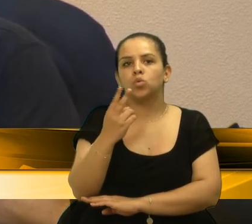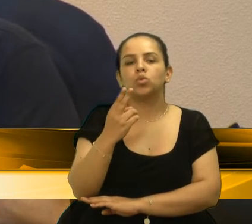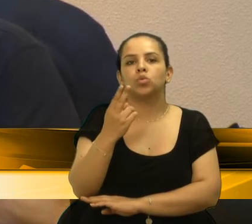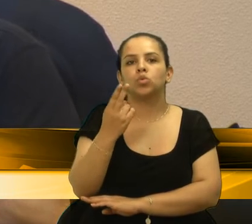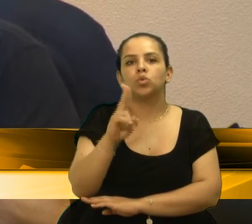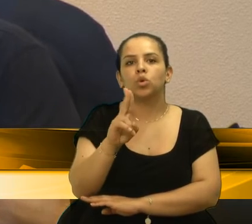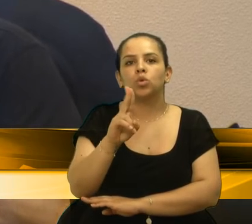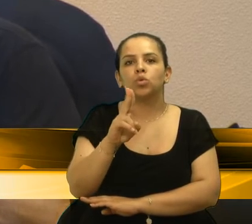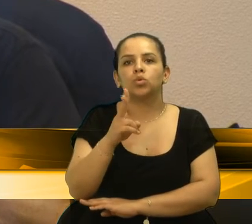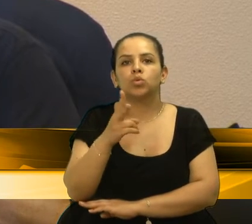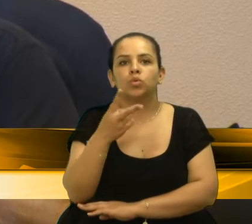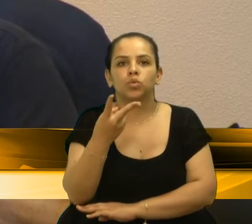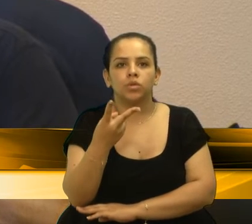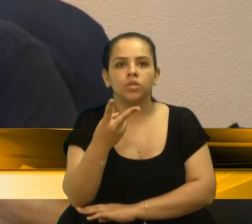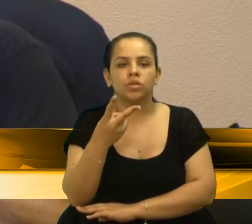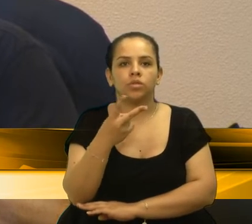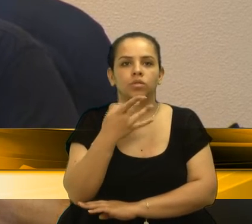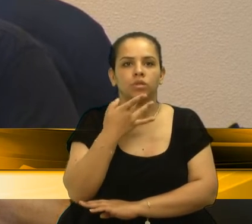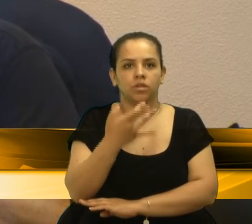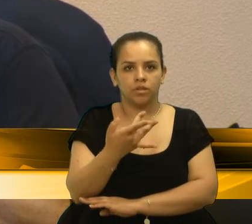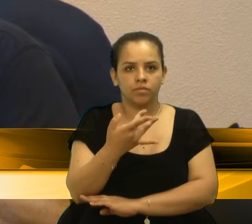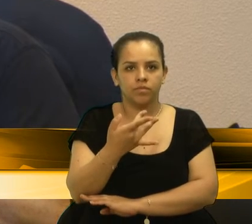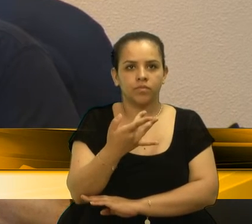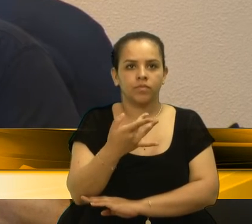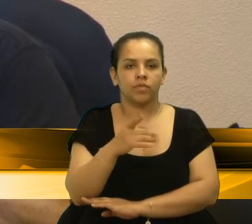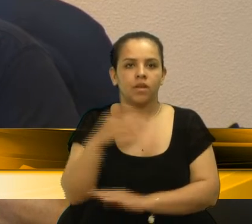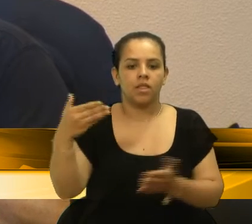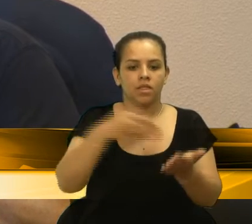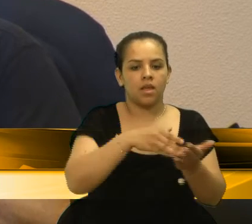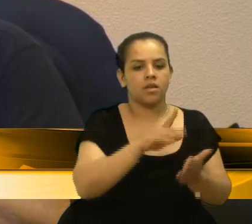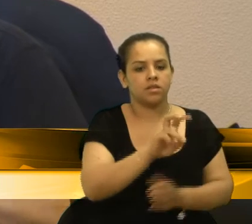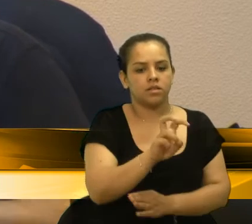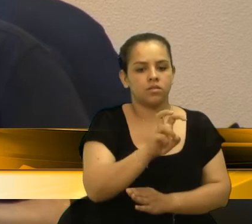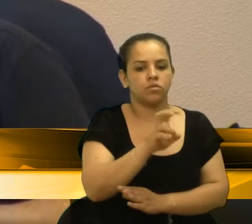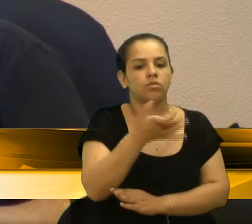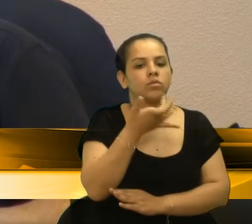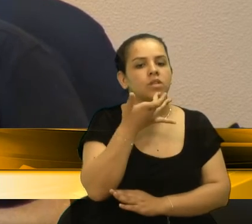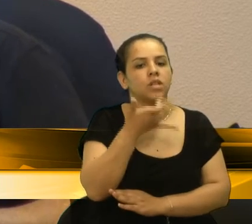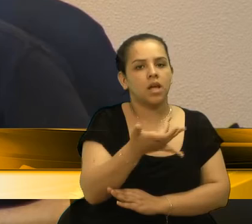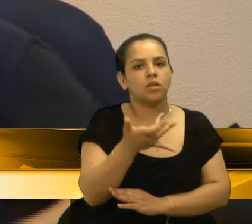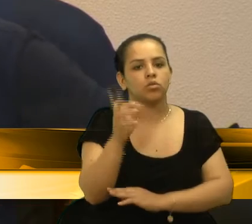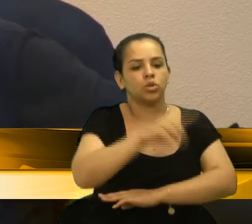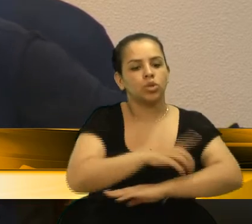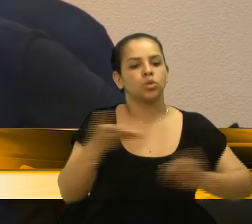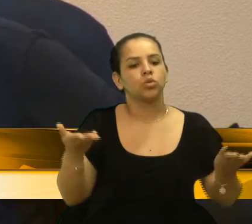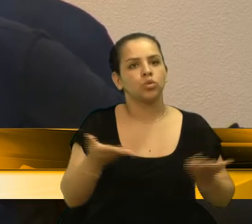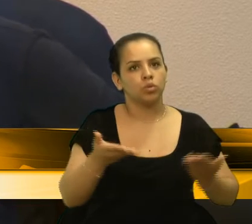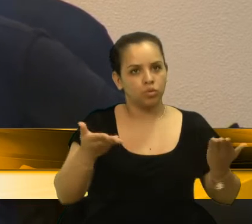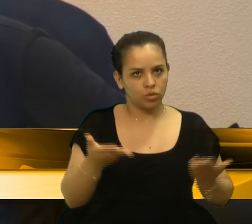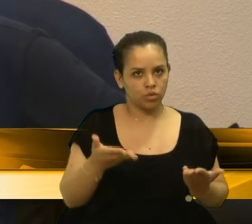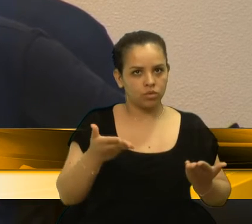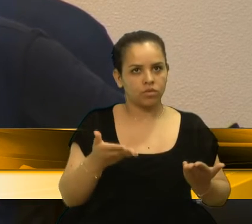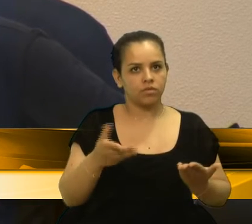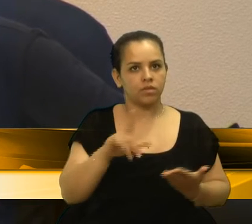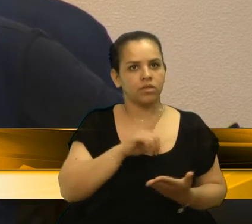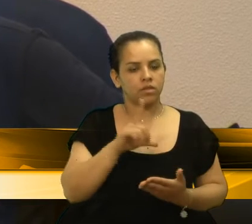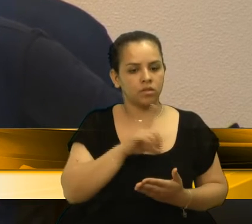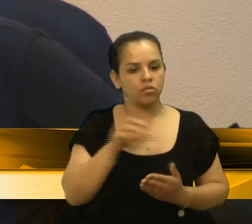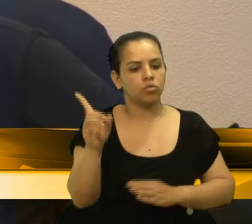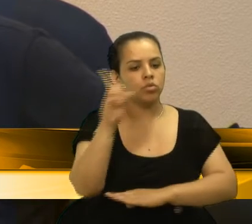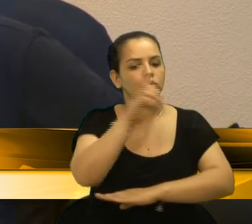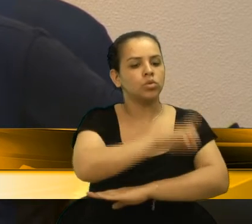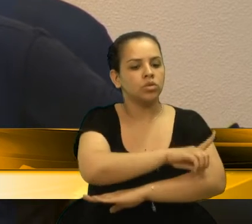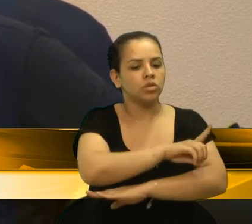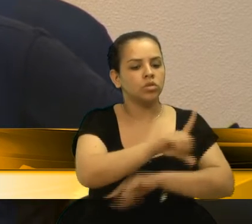Câmara Municipal de Caxias do Sul, a defesa deverá apresentar requerimento até às 17 horas do dia de hoje. Neste caso, a audiência será realizada na data escolhida